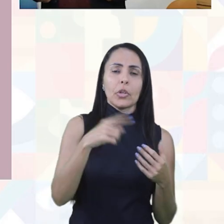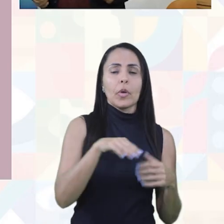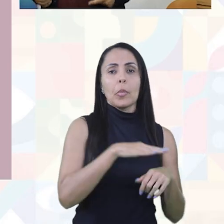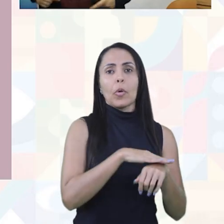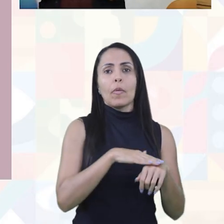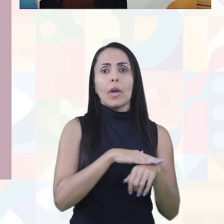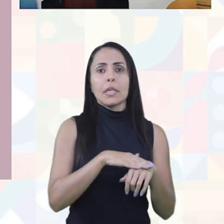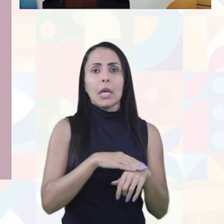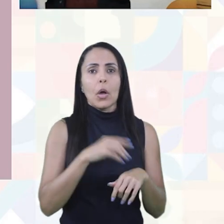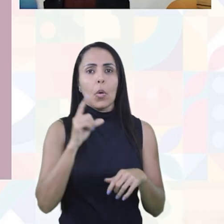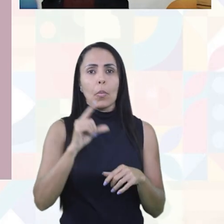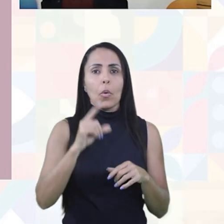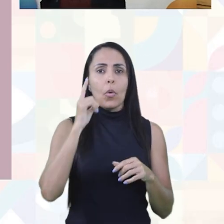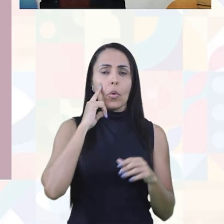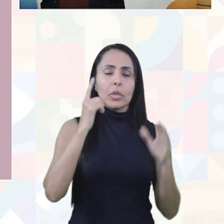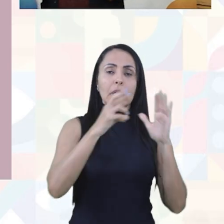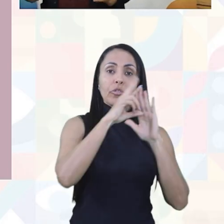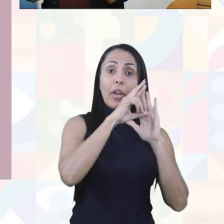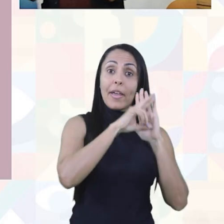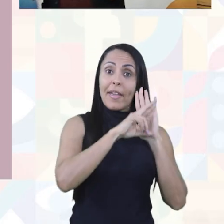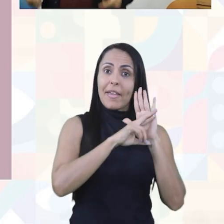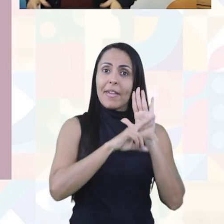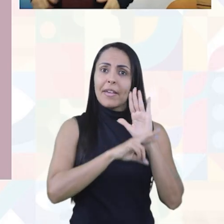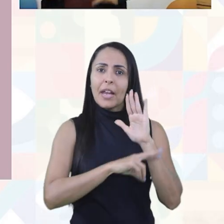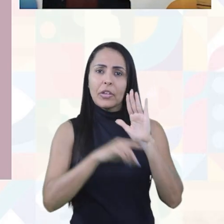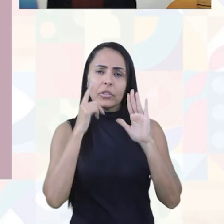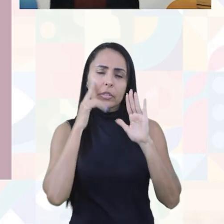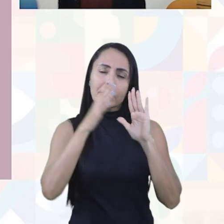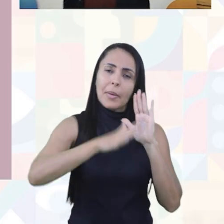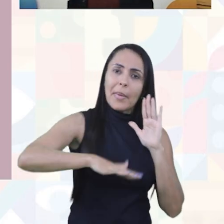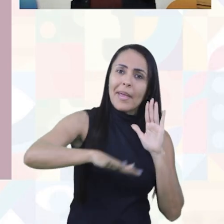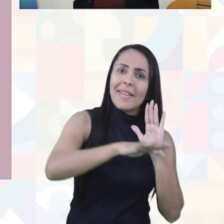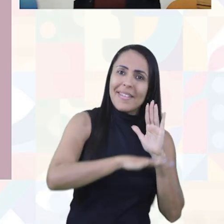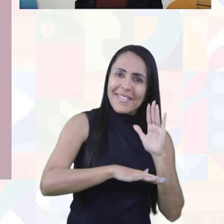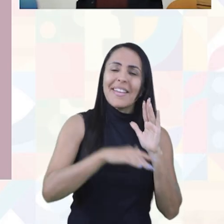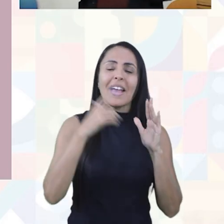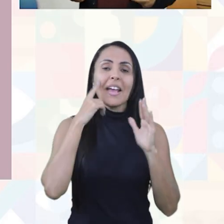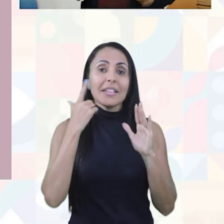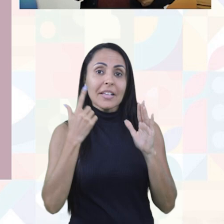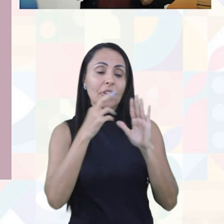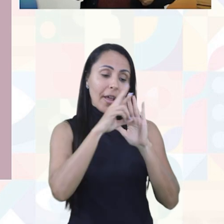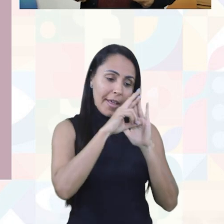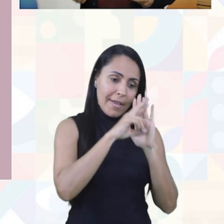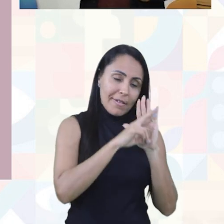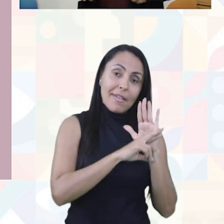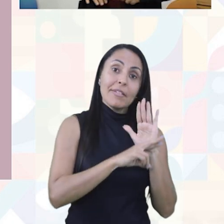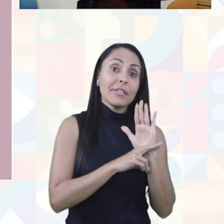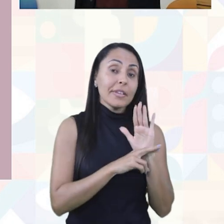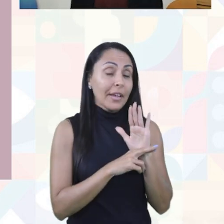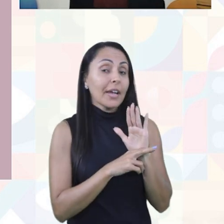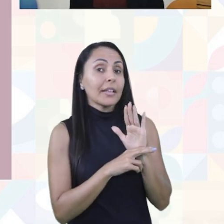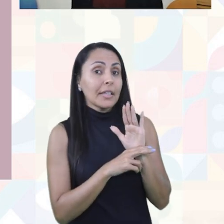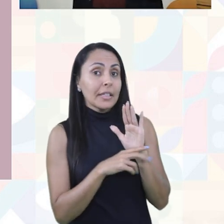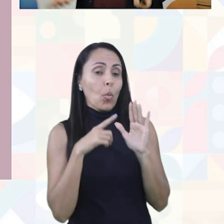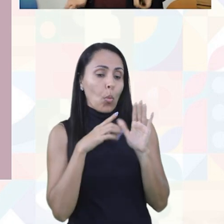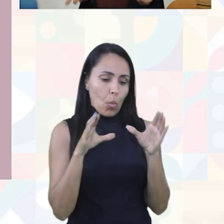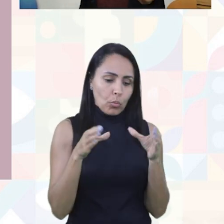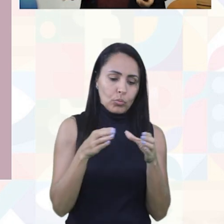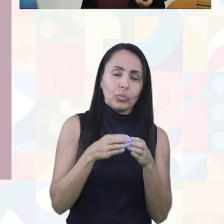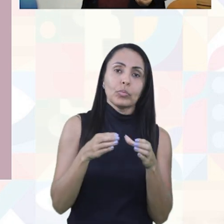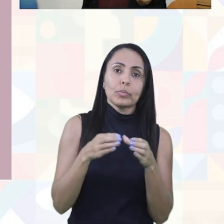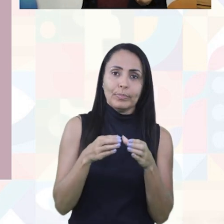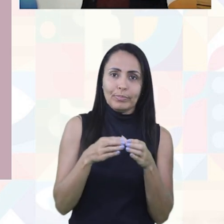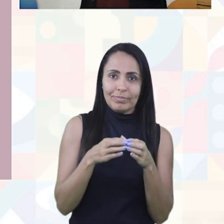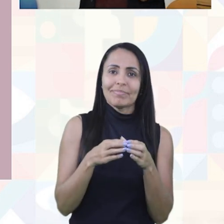um pouquinho sobre as normas regulamentadoras, né? Essas normas regulamentadoras são conjuntos